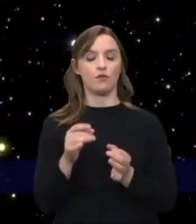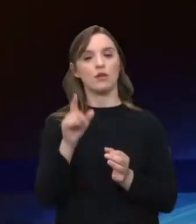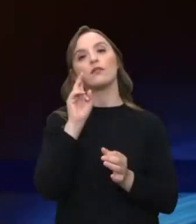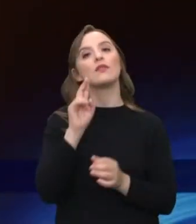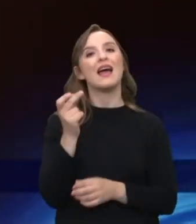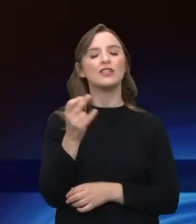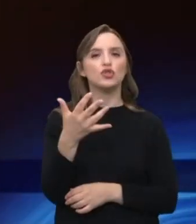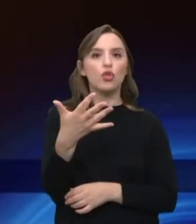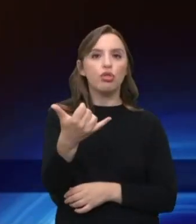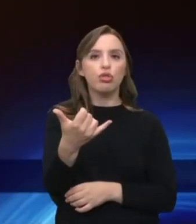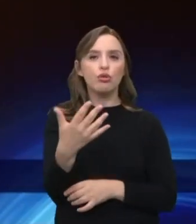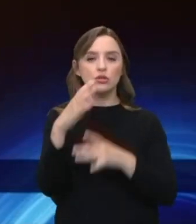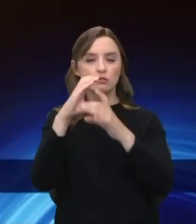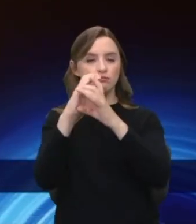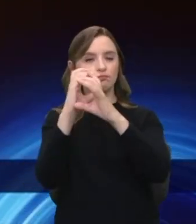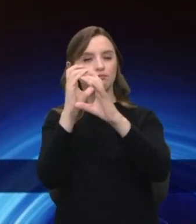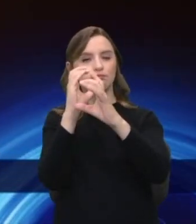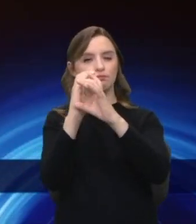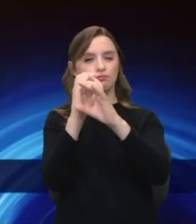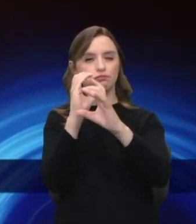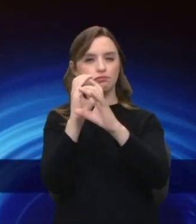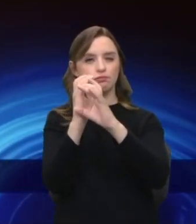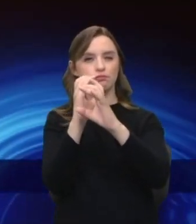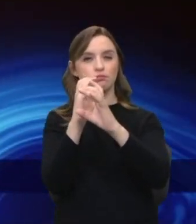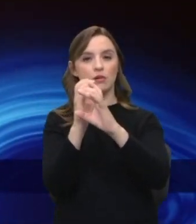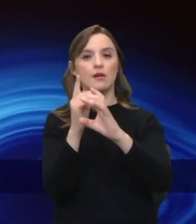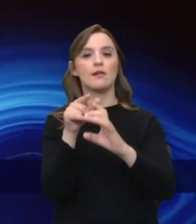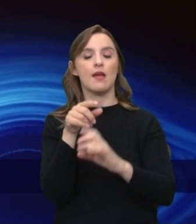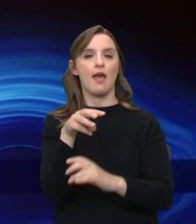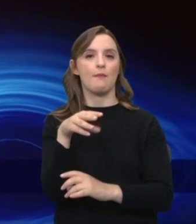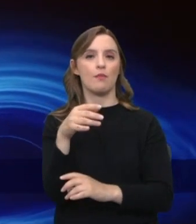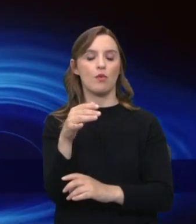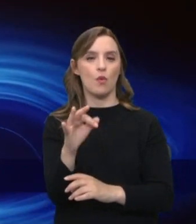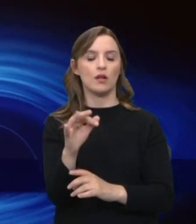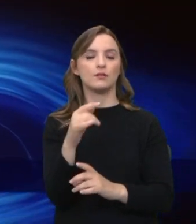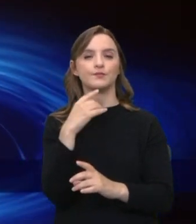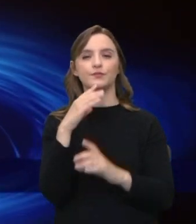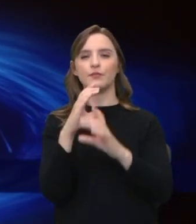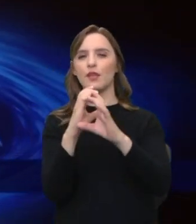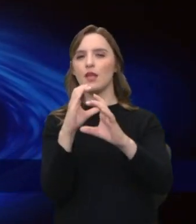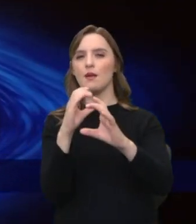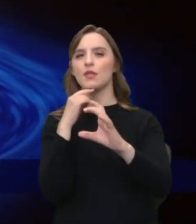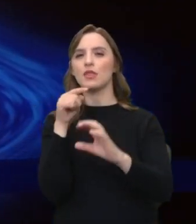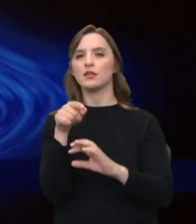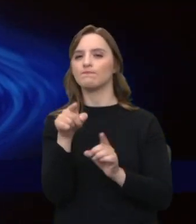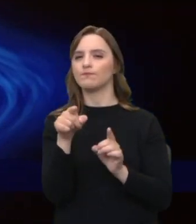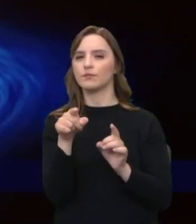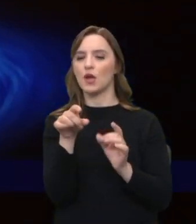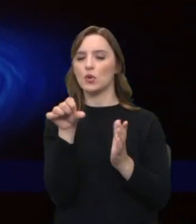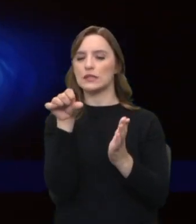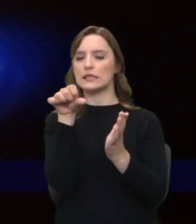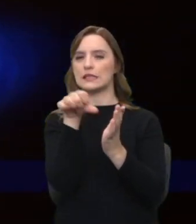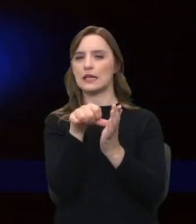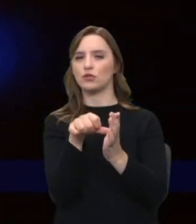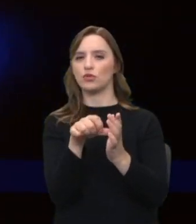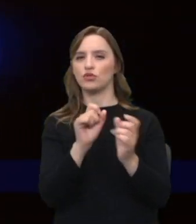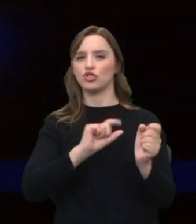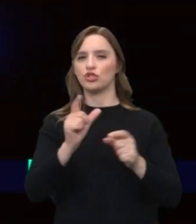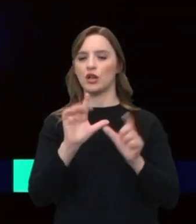própria galáxia, o M4, o Hubble diz que há ali no coração daquele enxame uma série